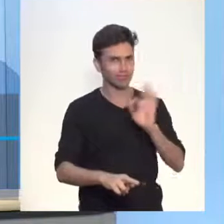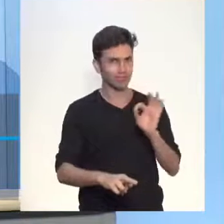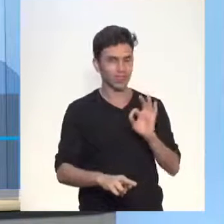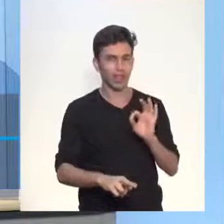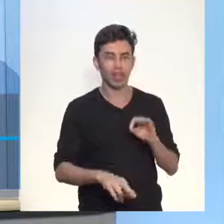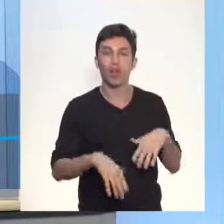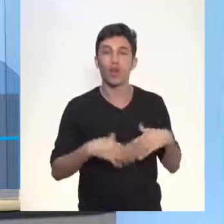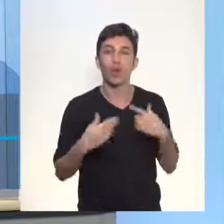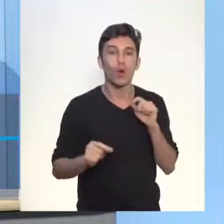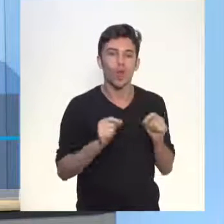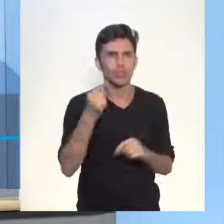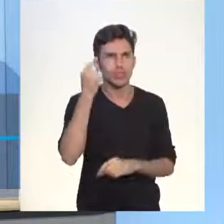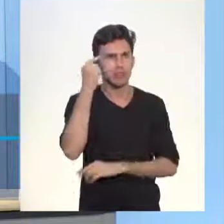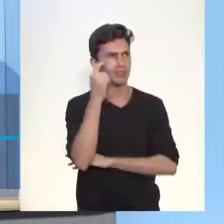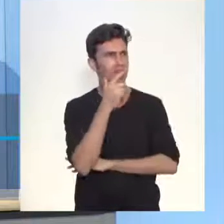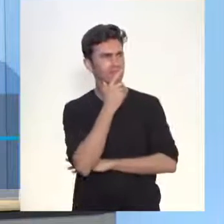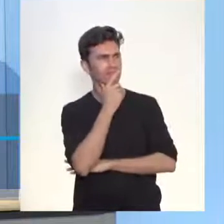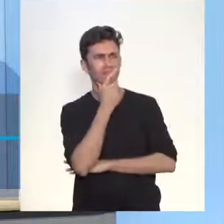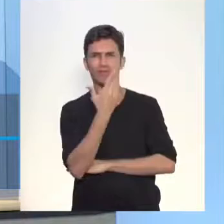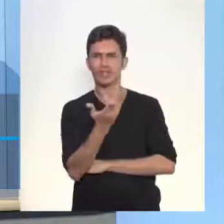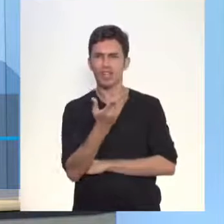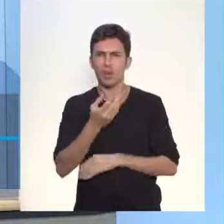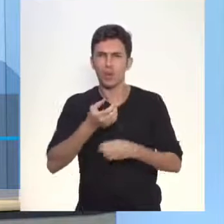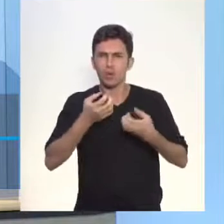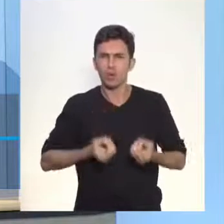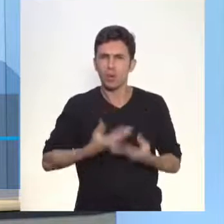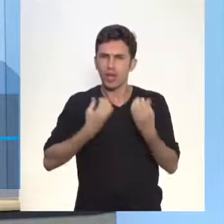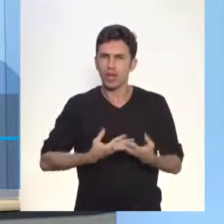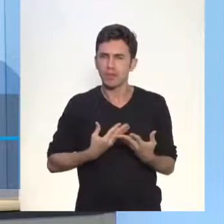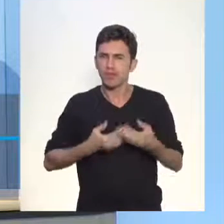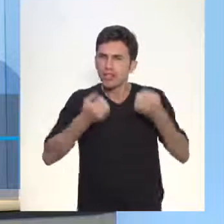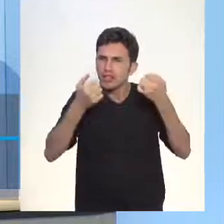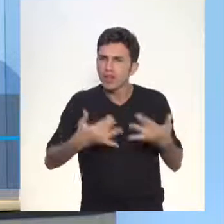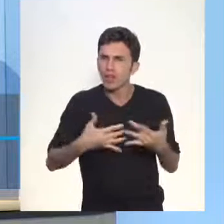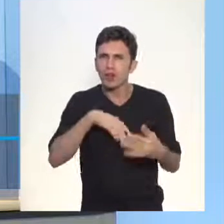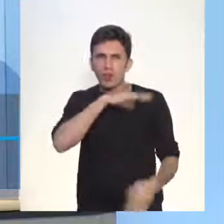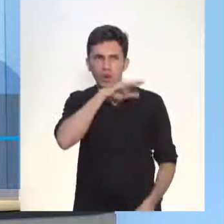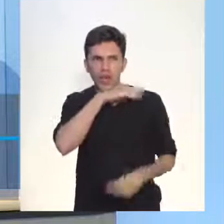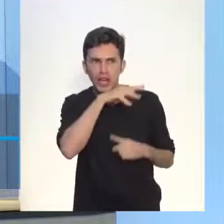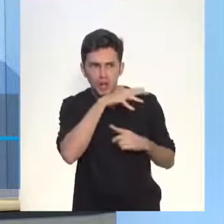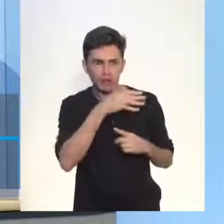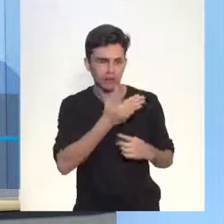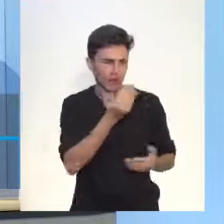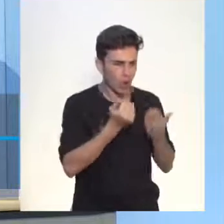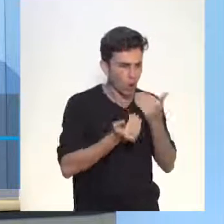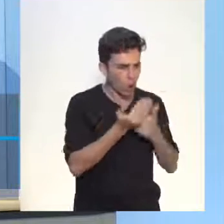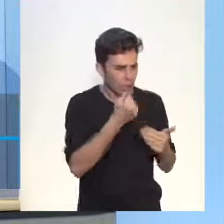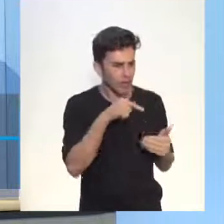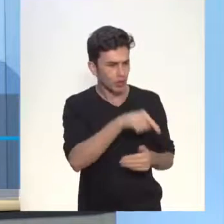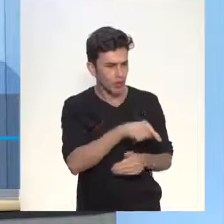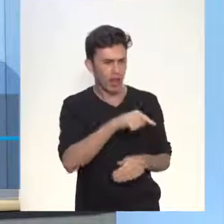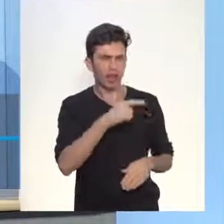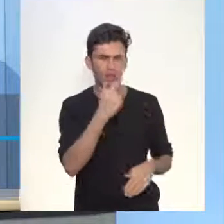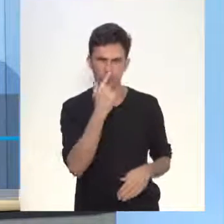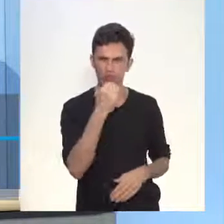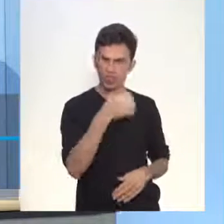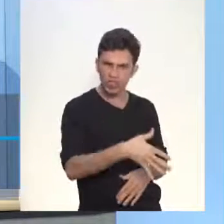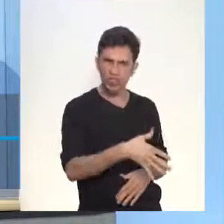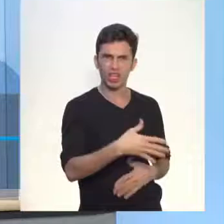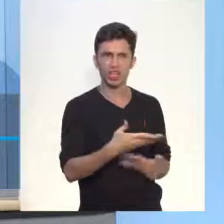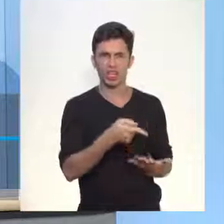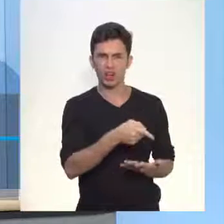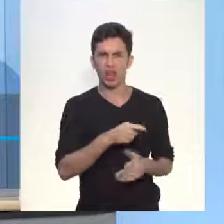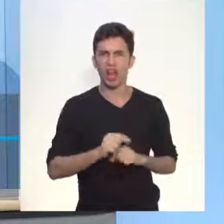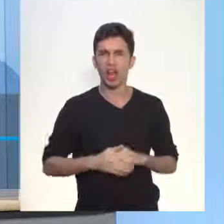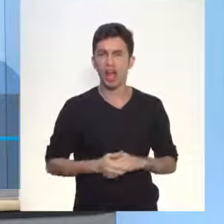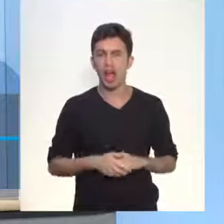no contexto, poderíamos pensar assim, nossa, o poema vem falando sobre um bicho que estava comendo algo numa lixeira, no cesto de lixo.